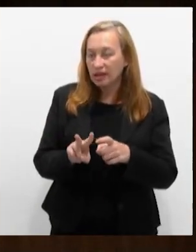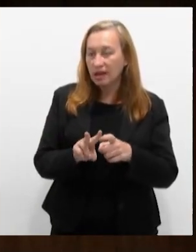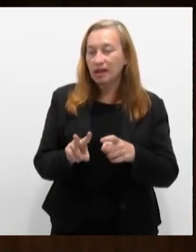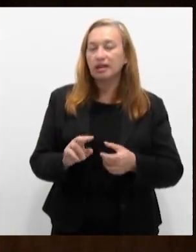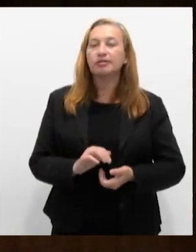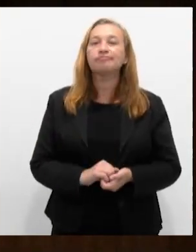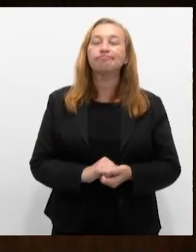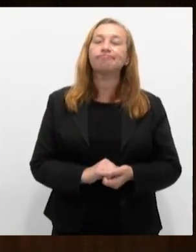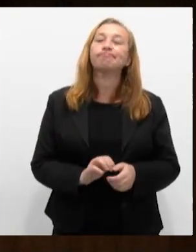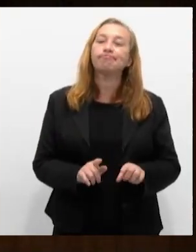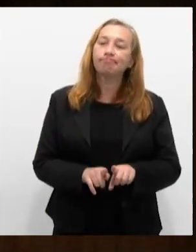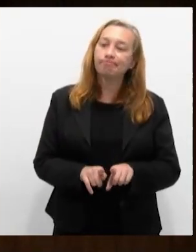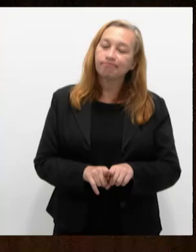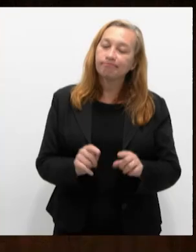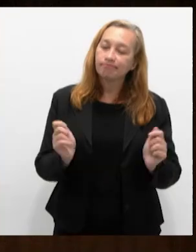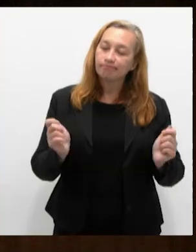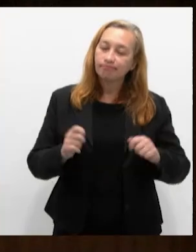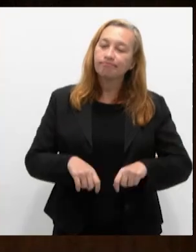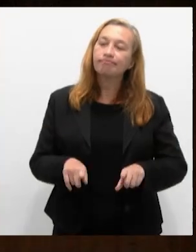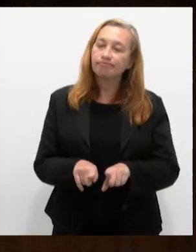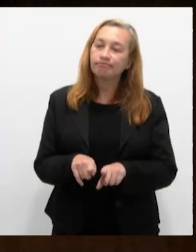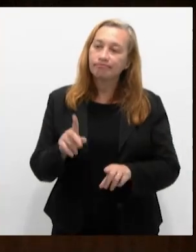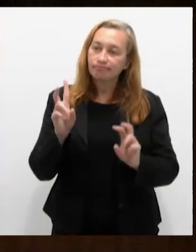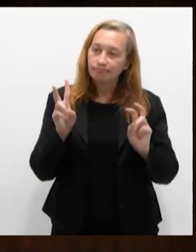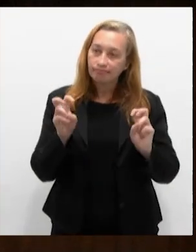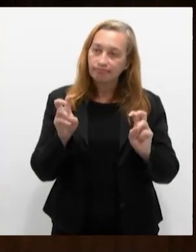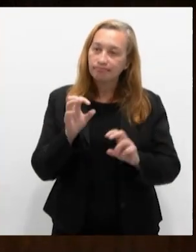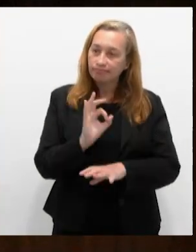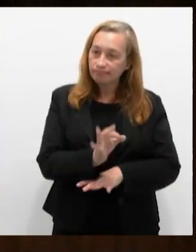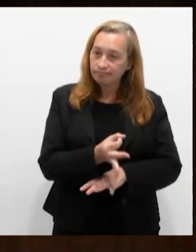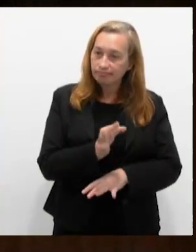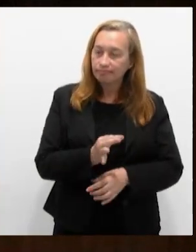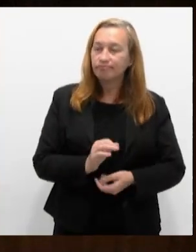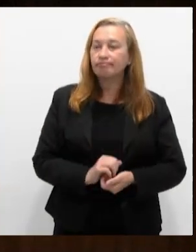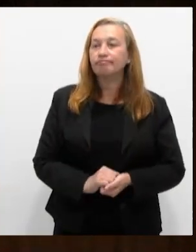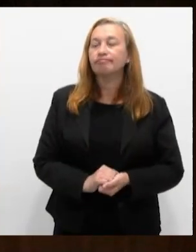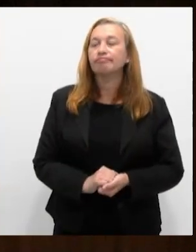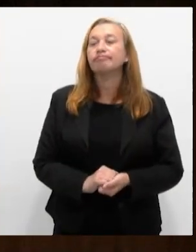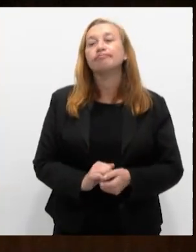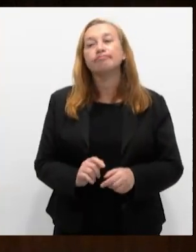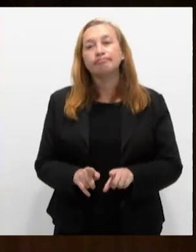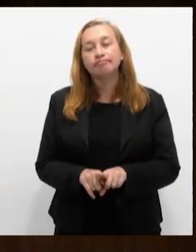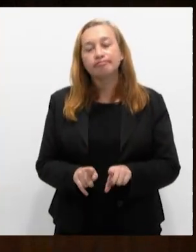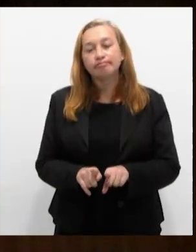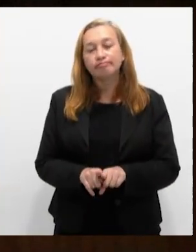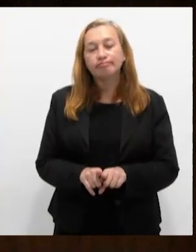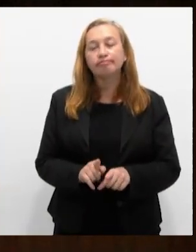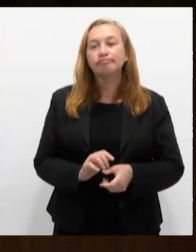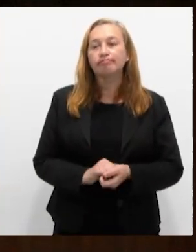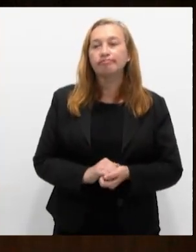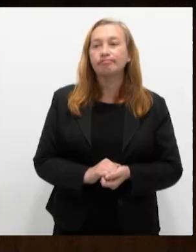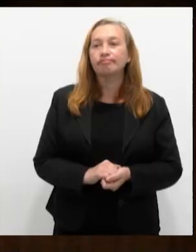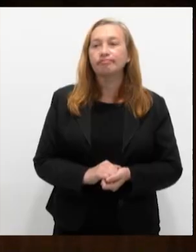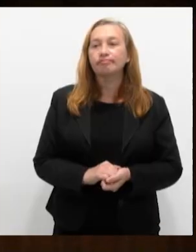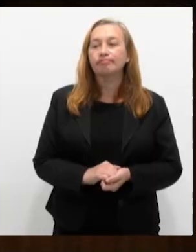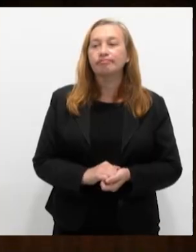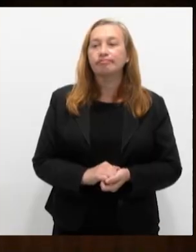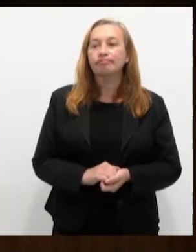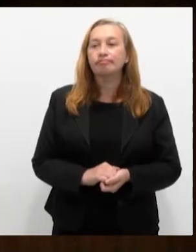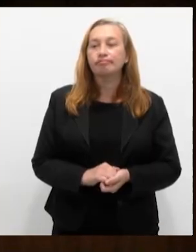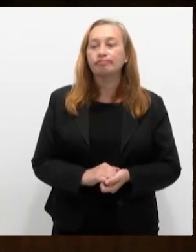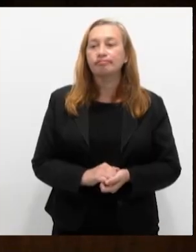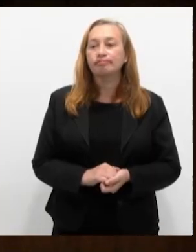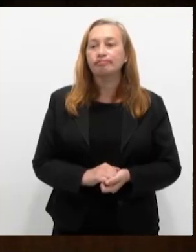atuantes e têm competência sobre o assunto, evidentemente. Também na definição de cão